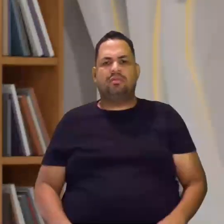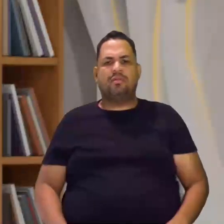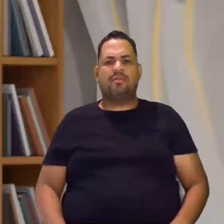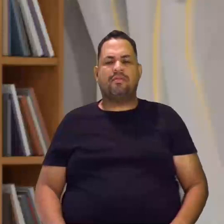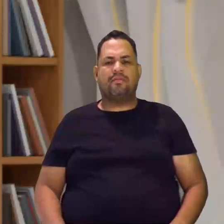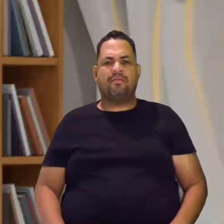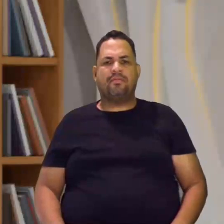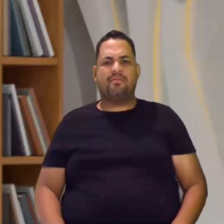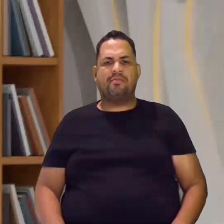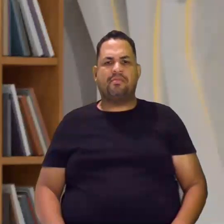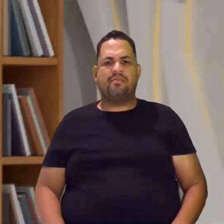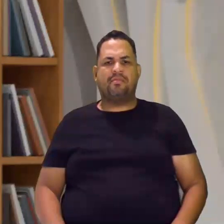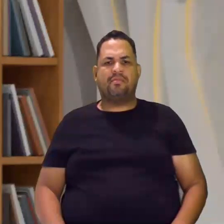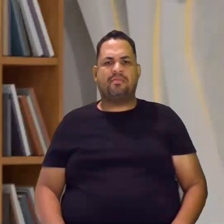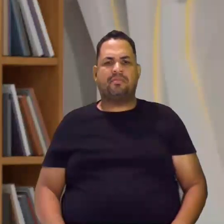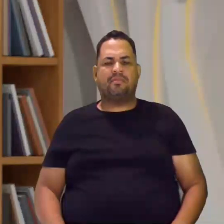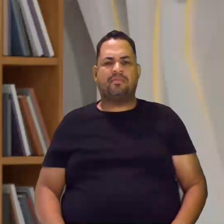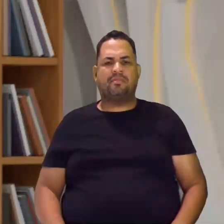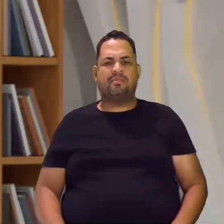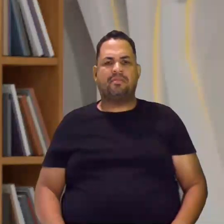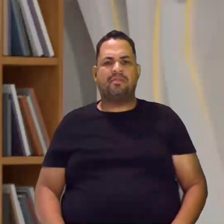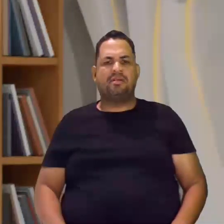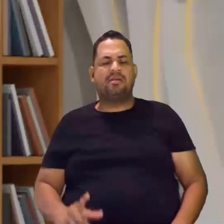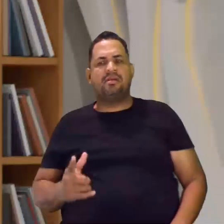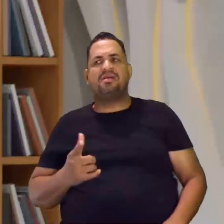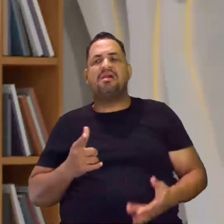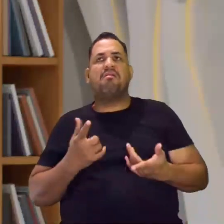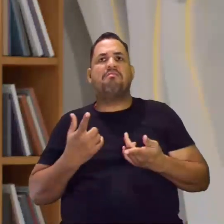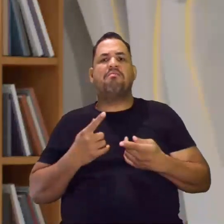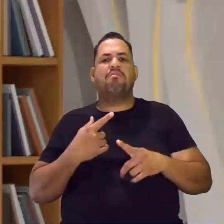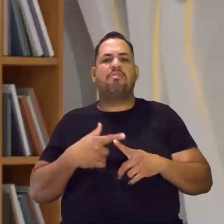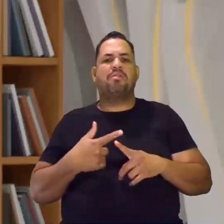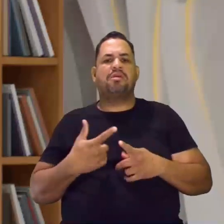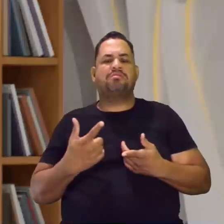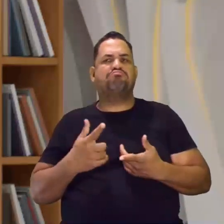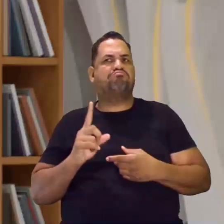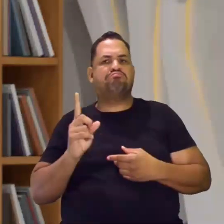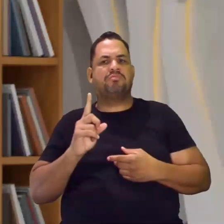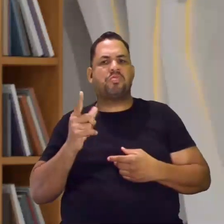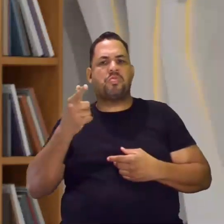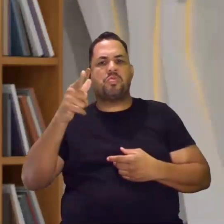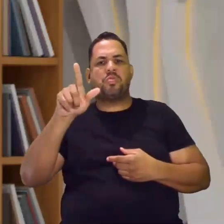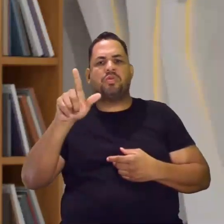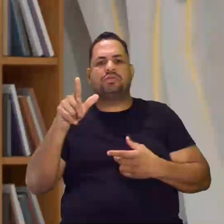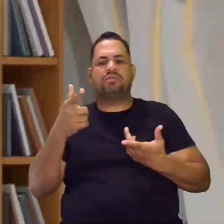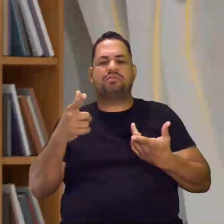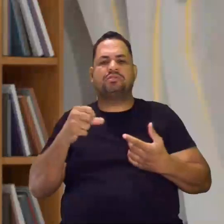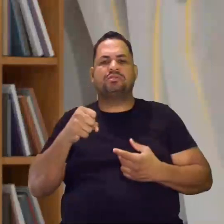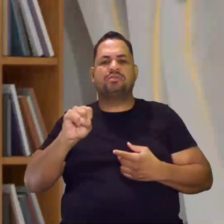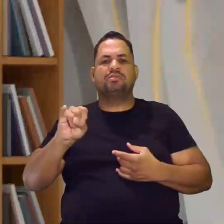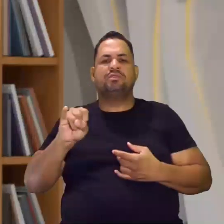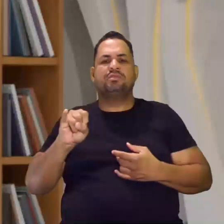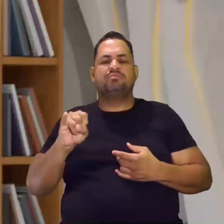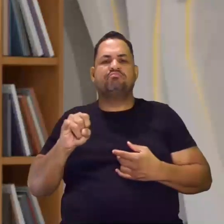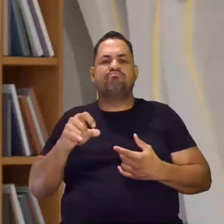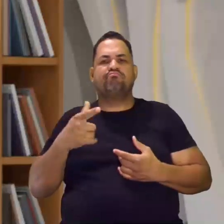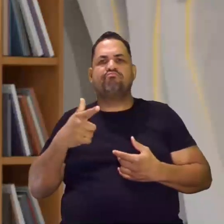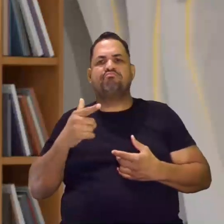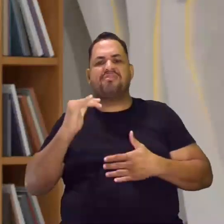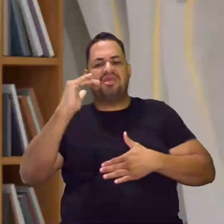outro. Então, eles não iam conseguir, se fosse, né,